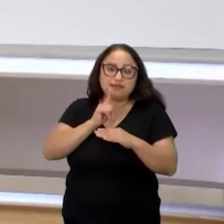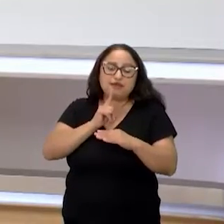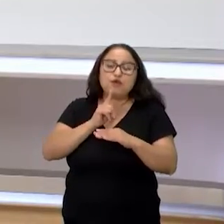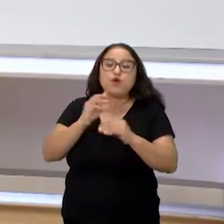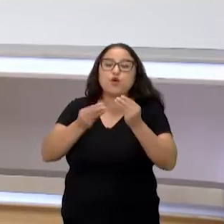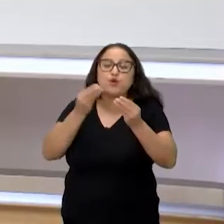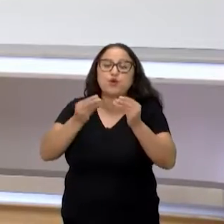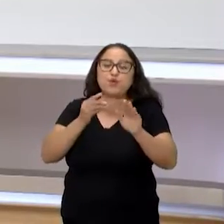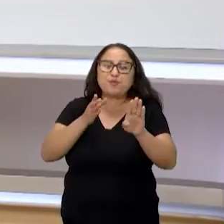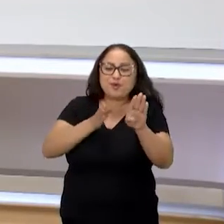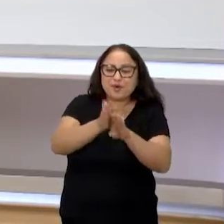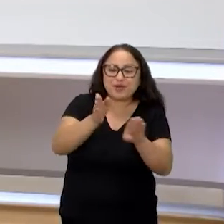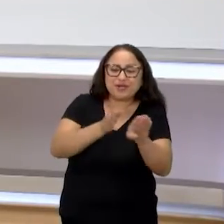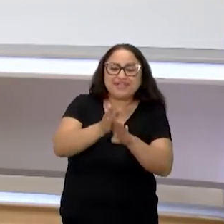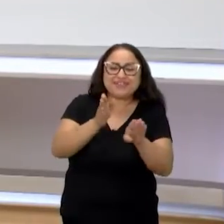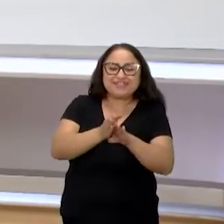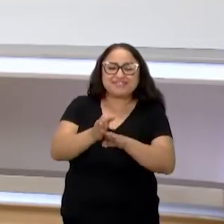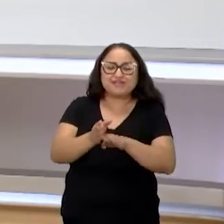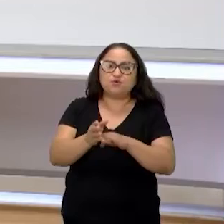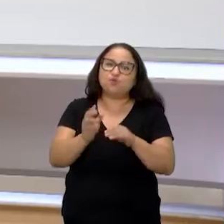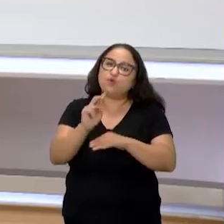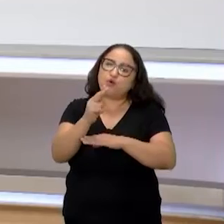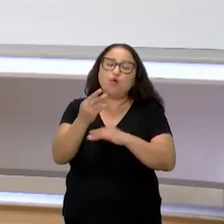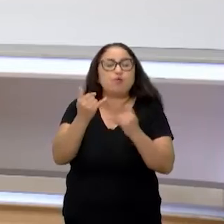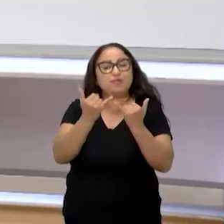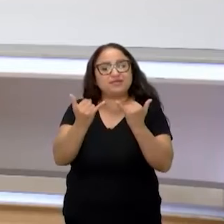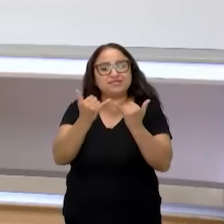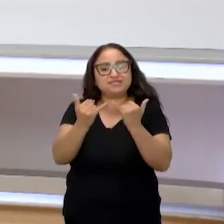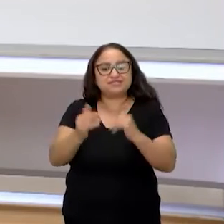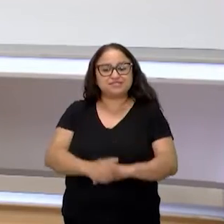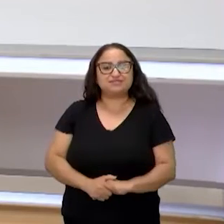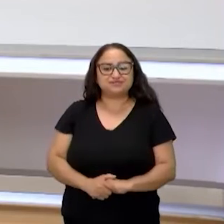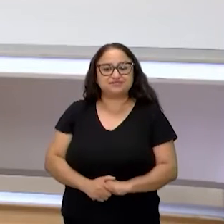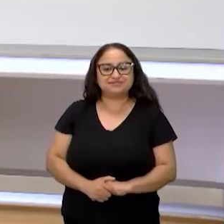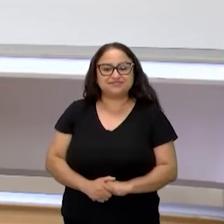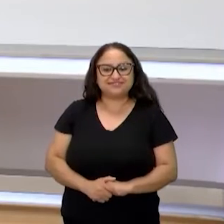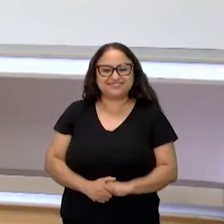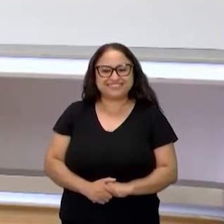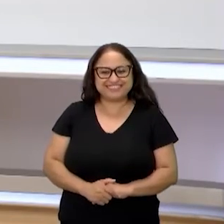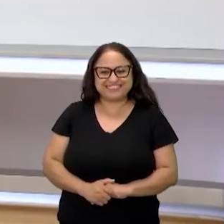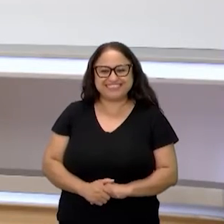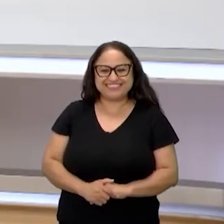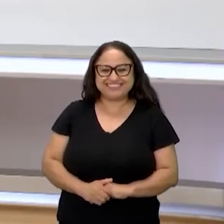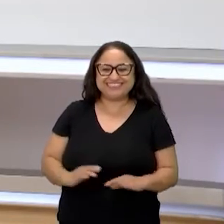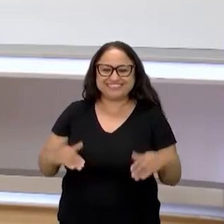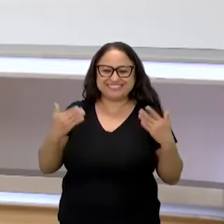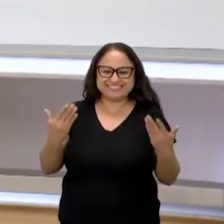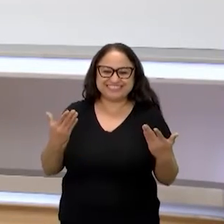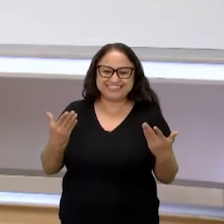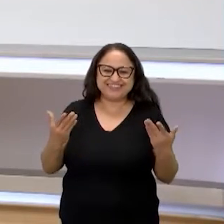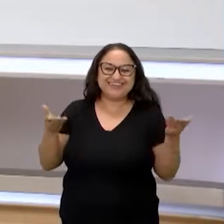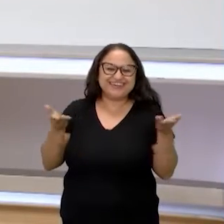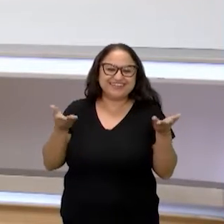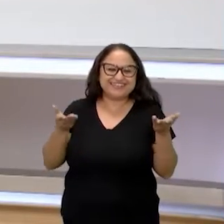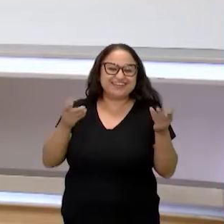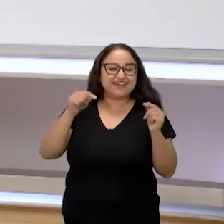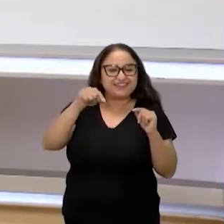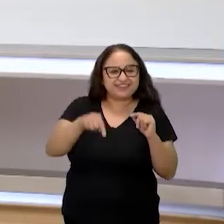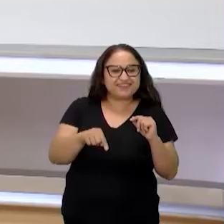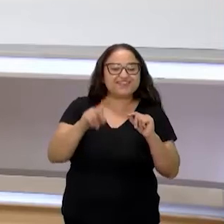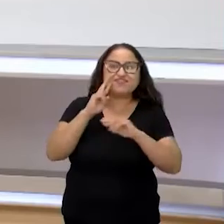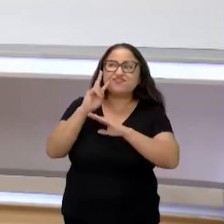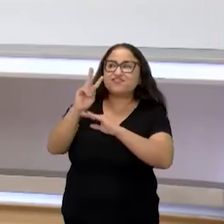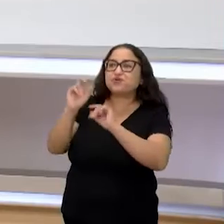obra, parecida, tá? Como esta, ok? Então, gente, olha só, Vamos pegar aqui a